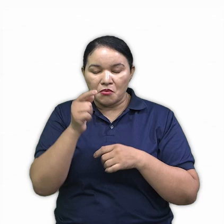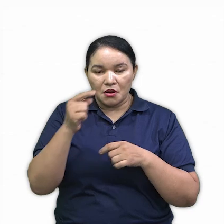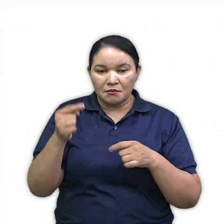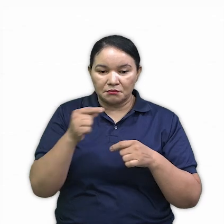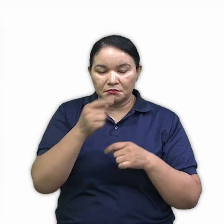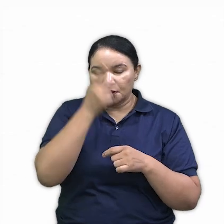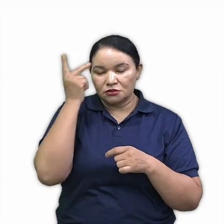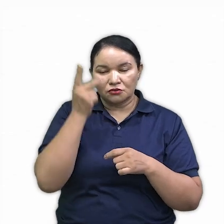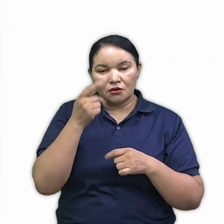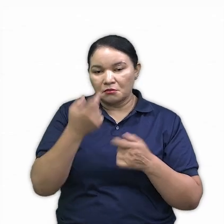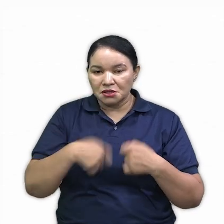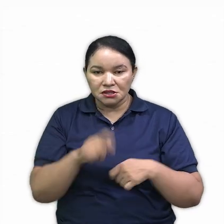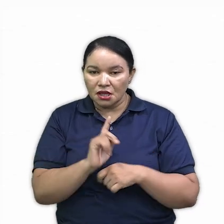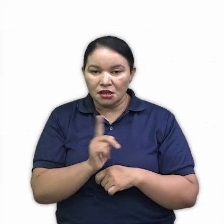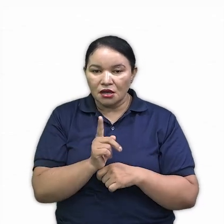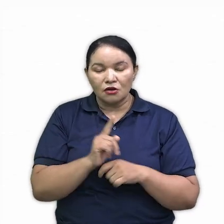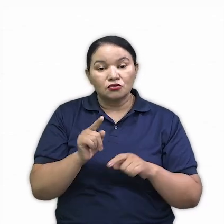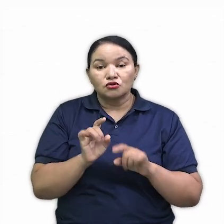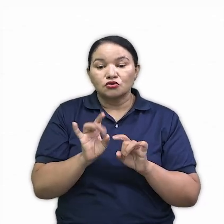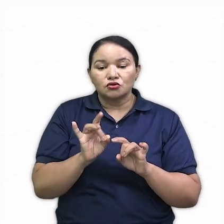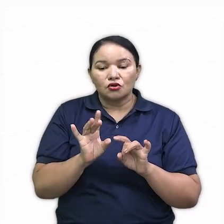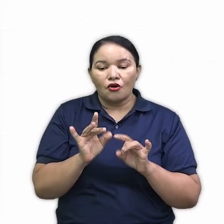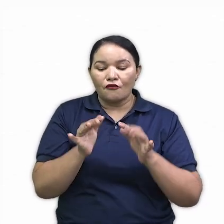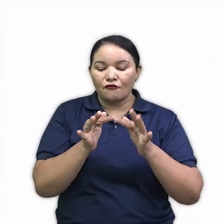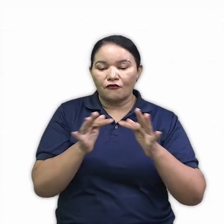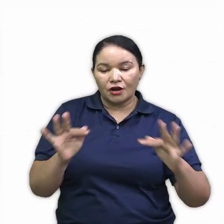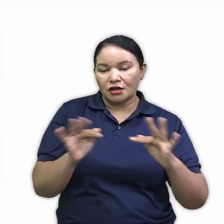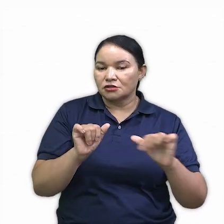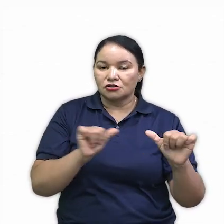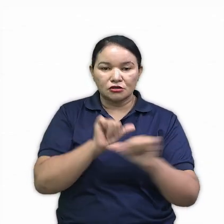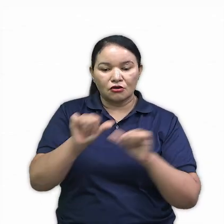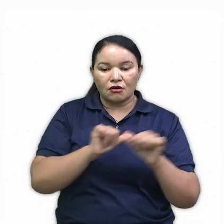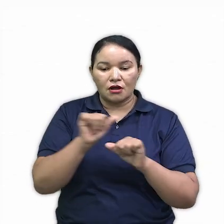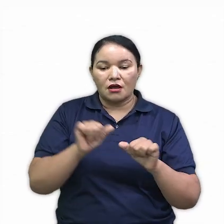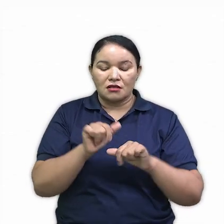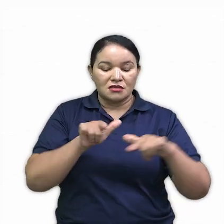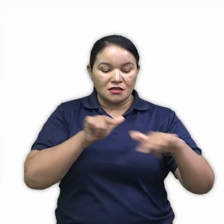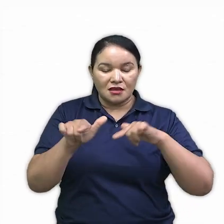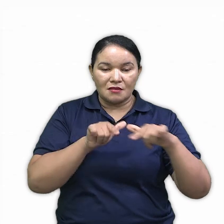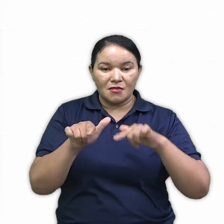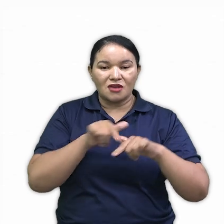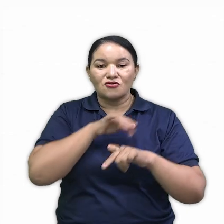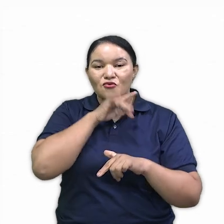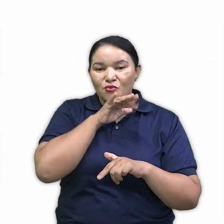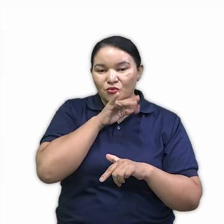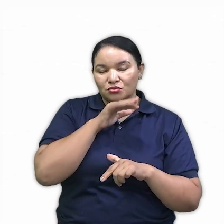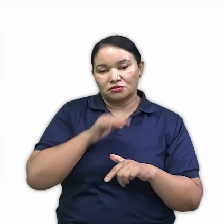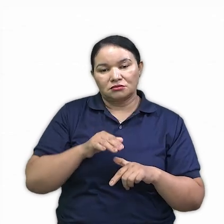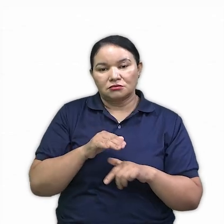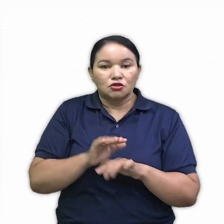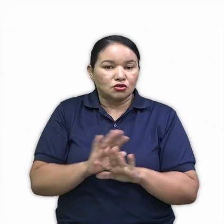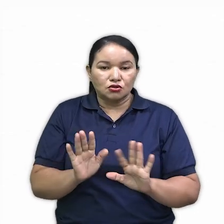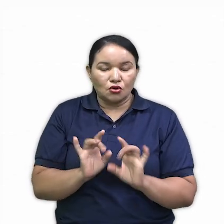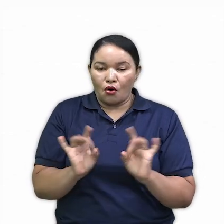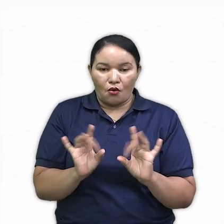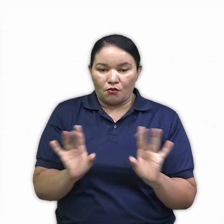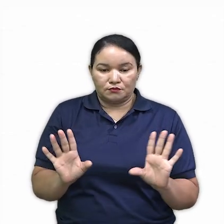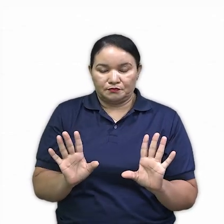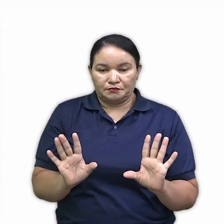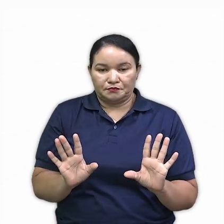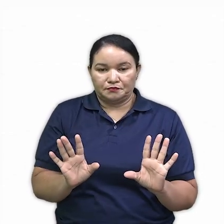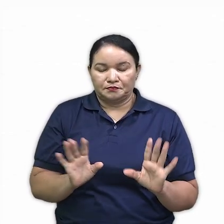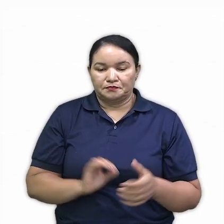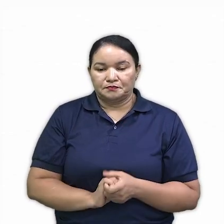né? Mas esse serviço foi mal feito. Ponto, foi só o que aconteceu, né? Foi mal feito, sem maldade nenhuma para atingir o